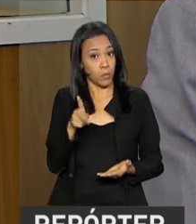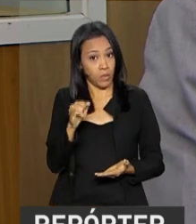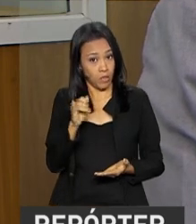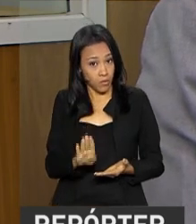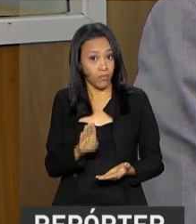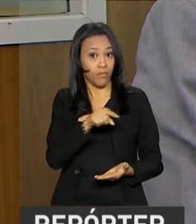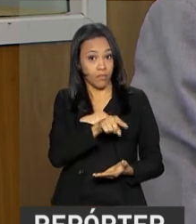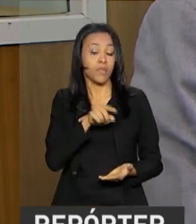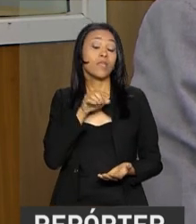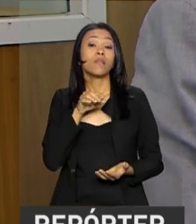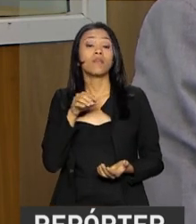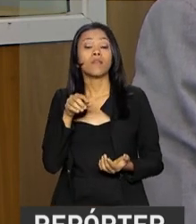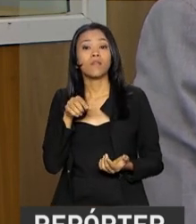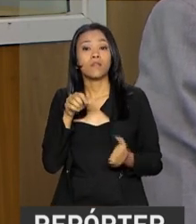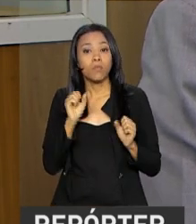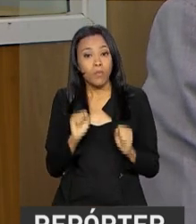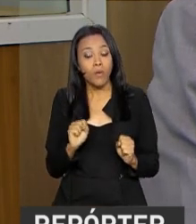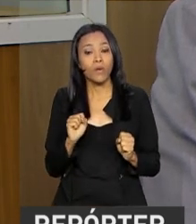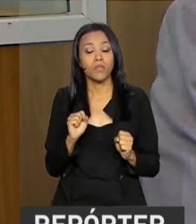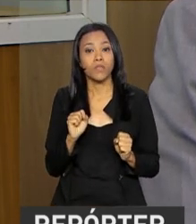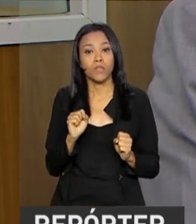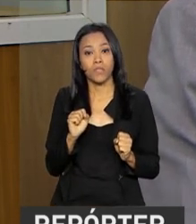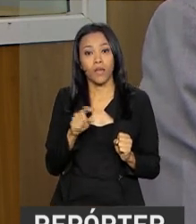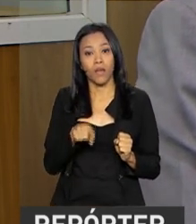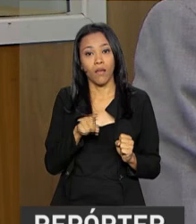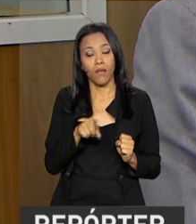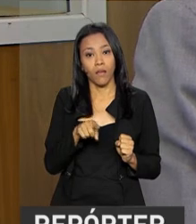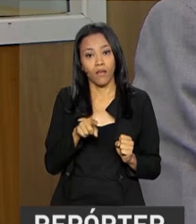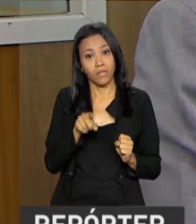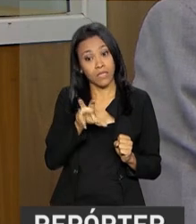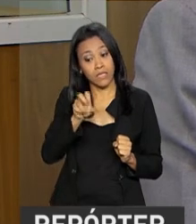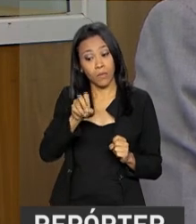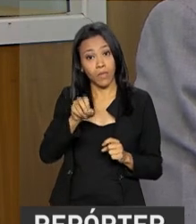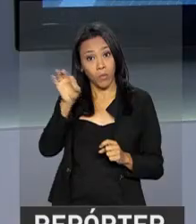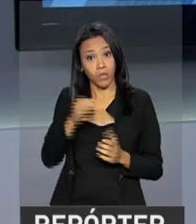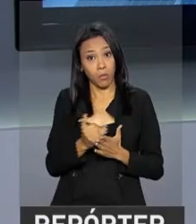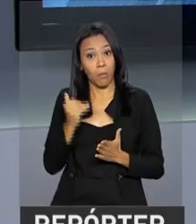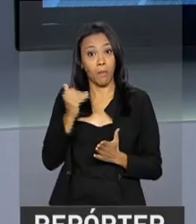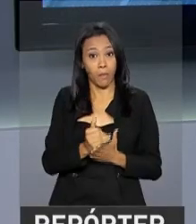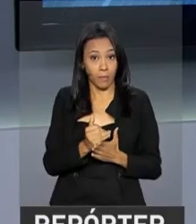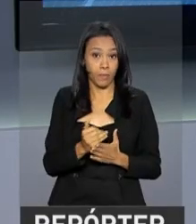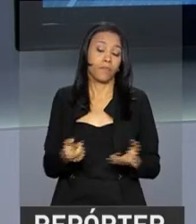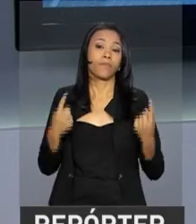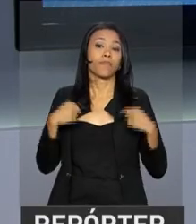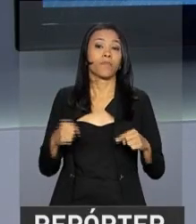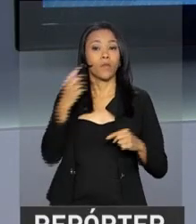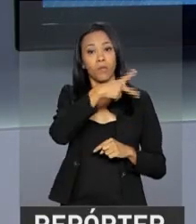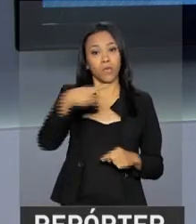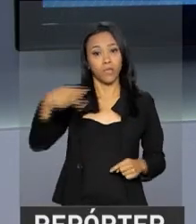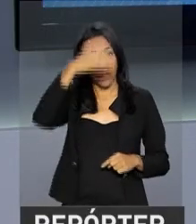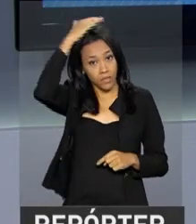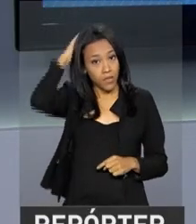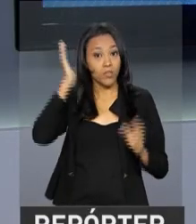é que isso poderia é é ser pelo menos 50% maior o presidente michel temer